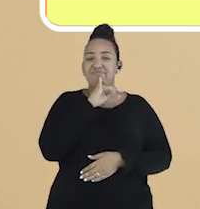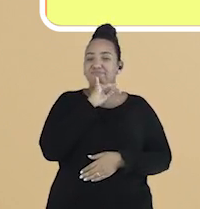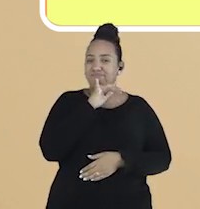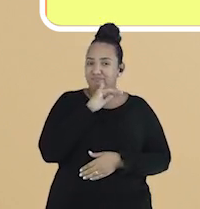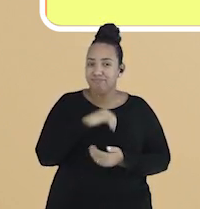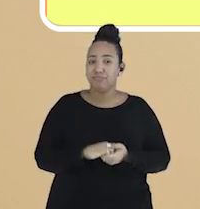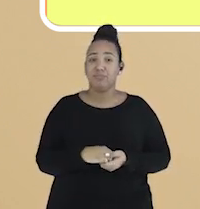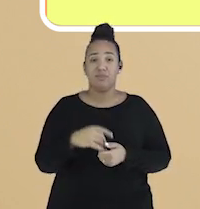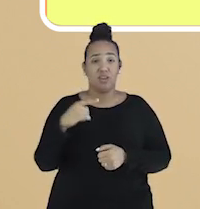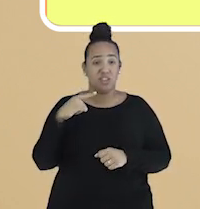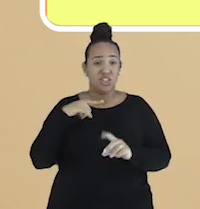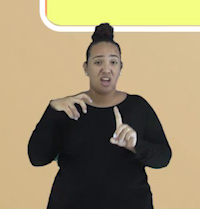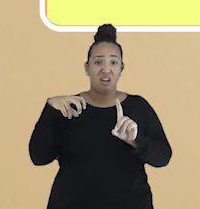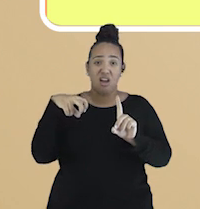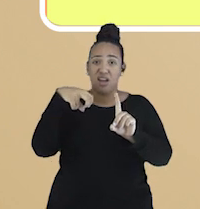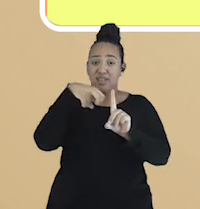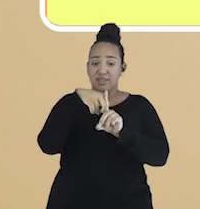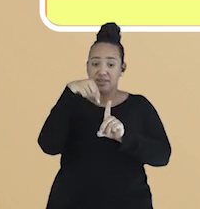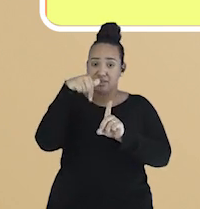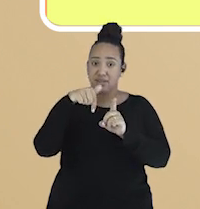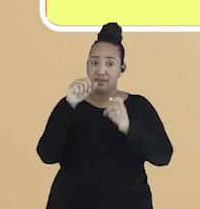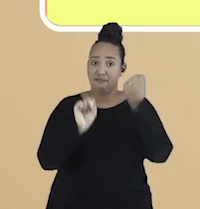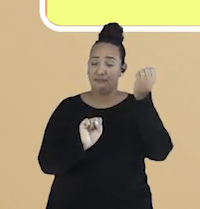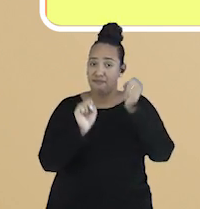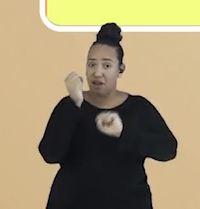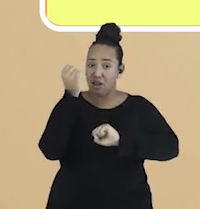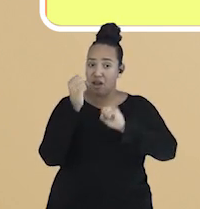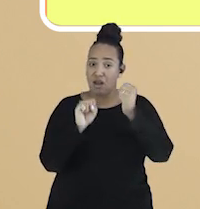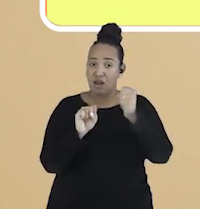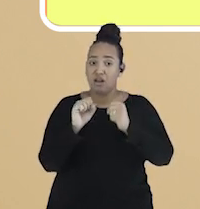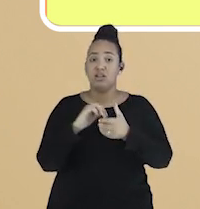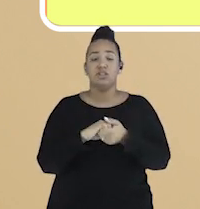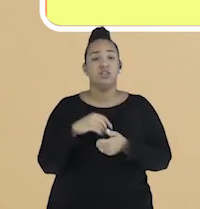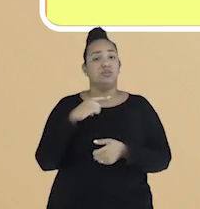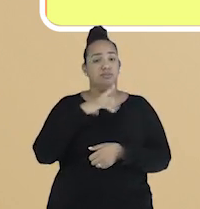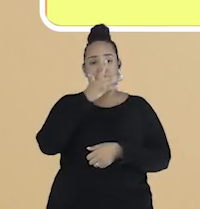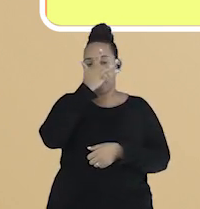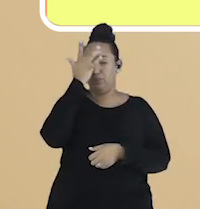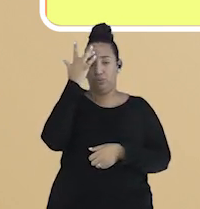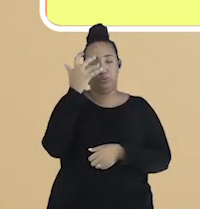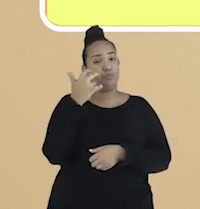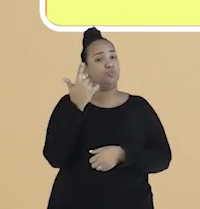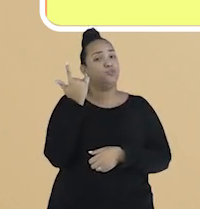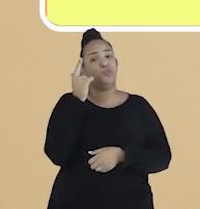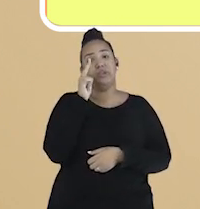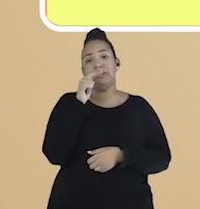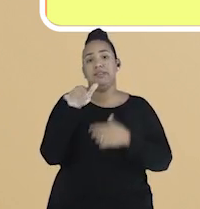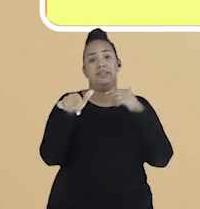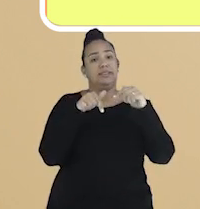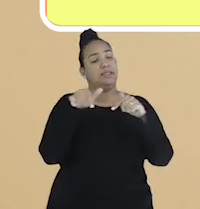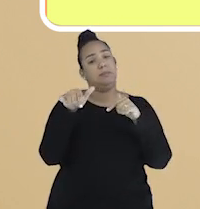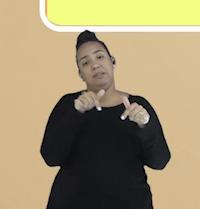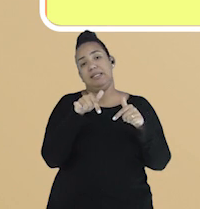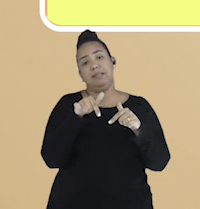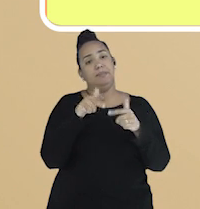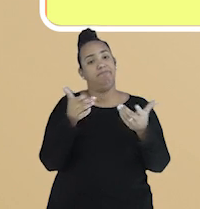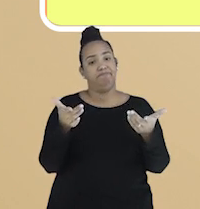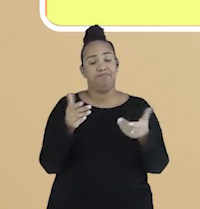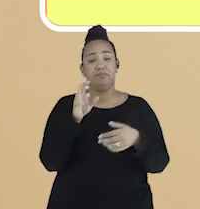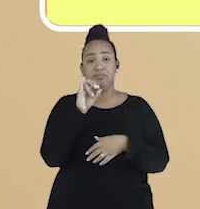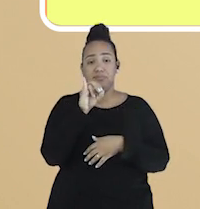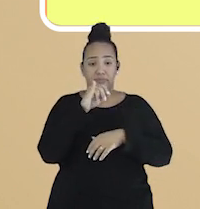Os acidentes dentro das fábricas deixavam funcionários inválidos pelo resto da vida.